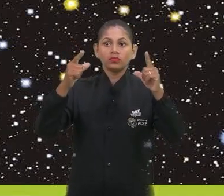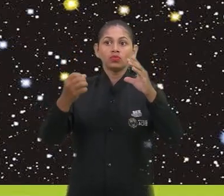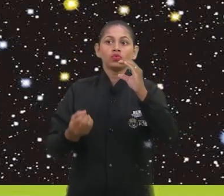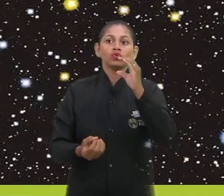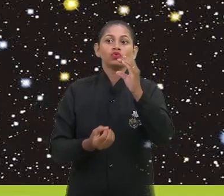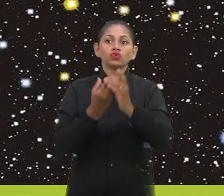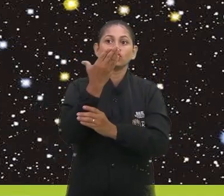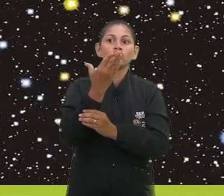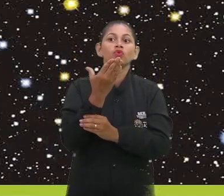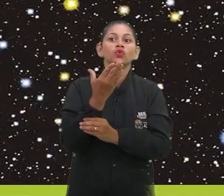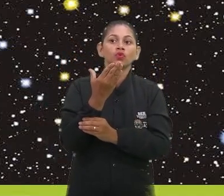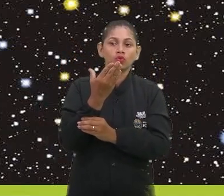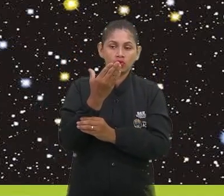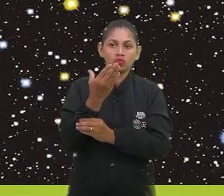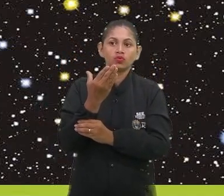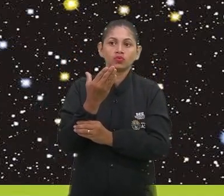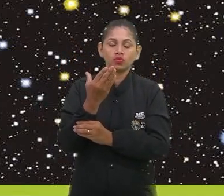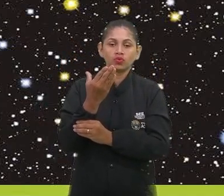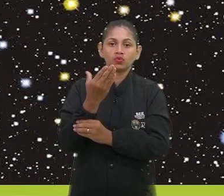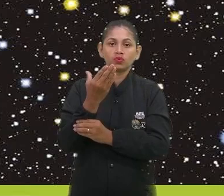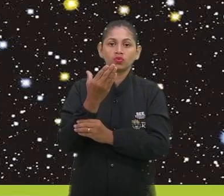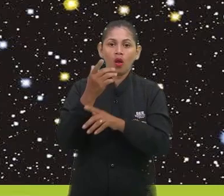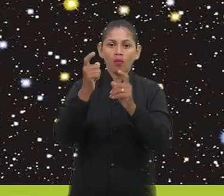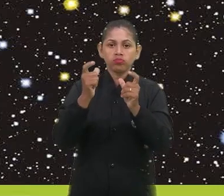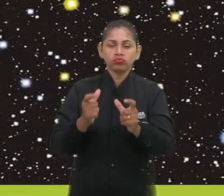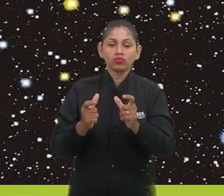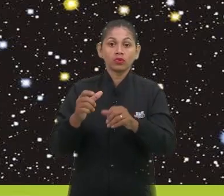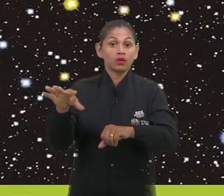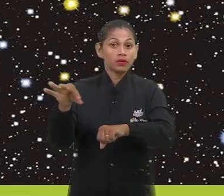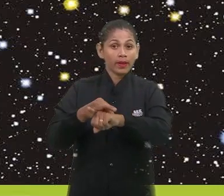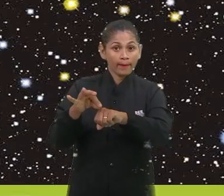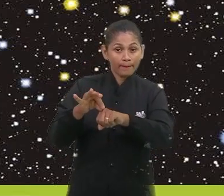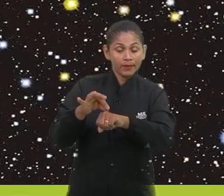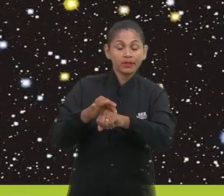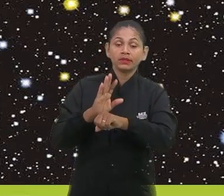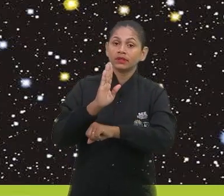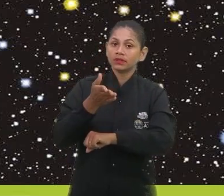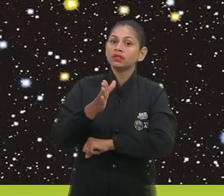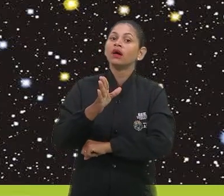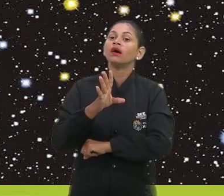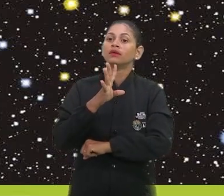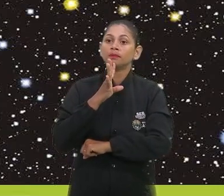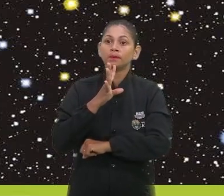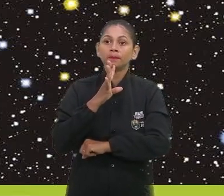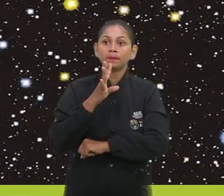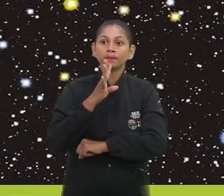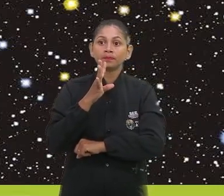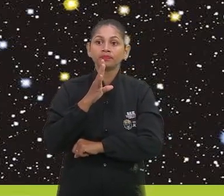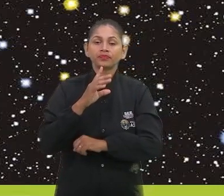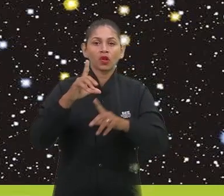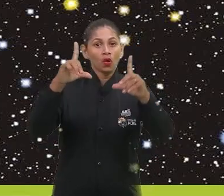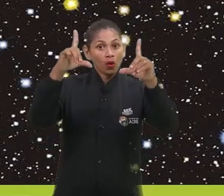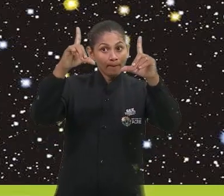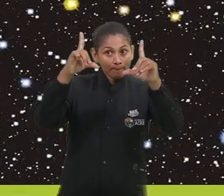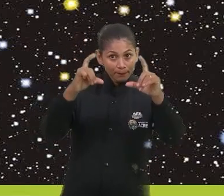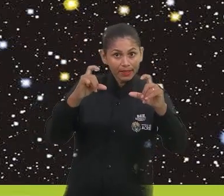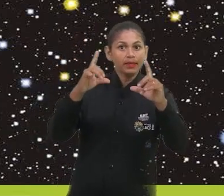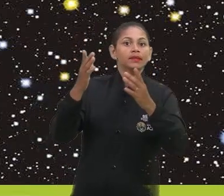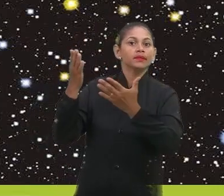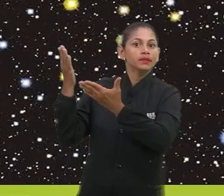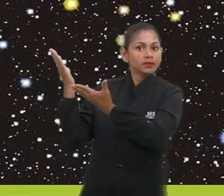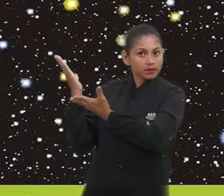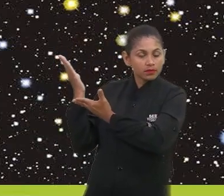famosos buracos negros que nós conhecemos. Então, esse esquema na sua tela, printa, né, tira